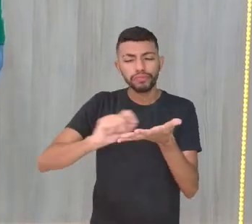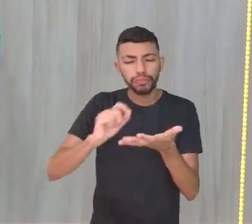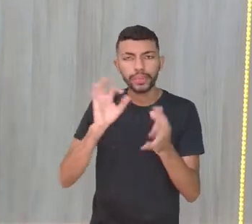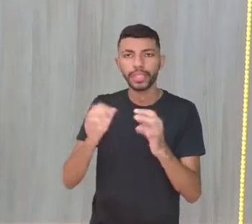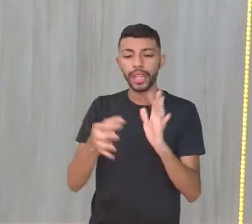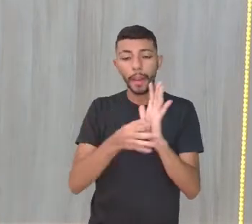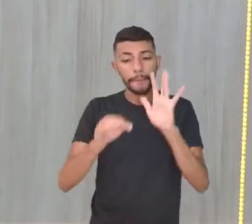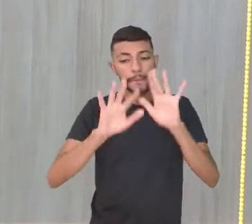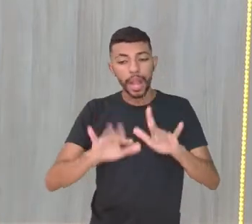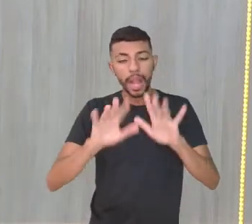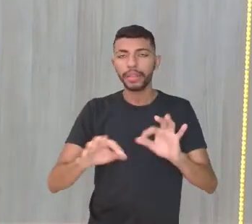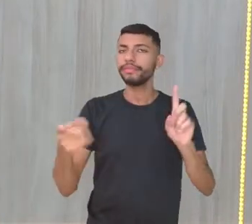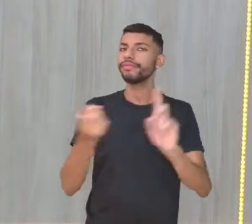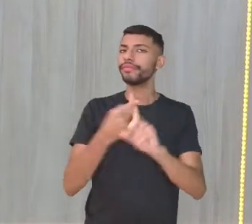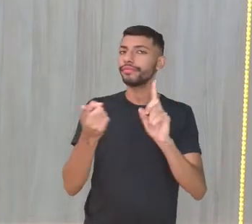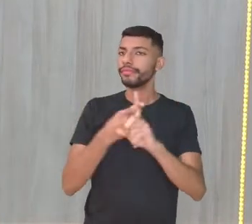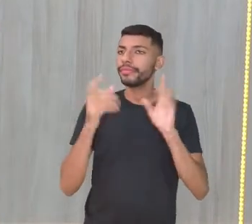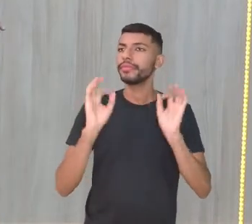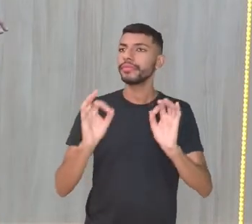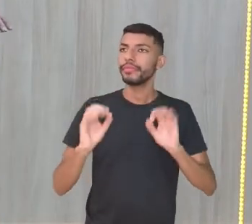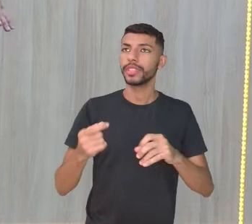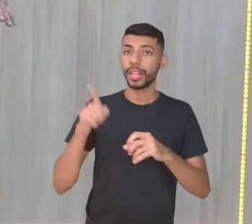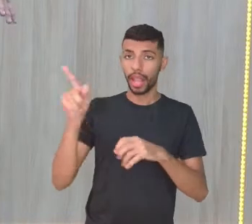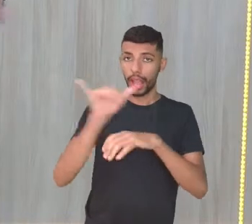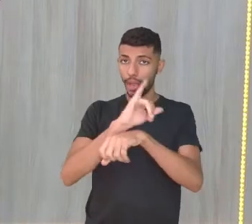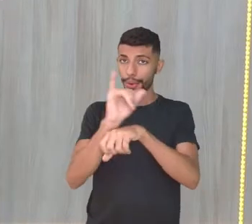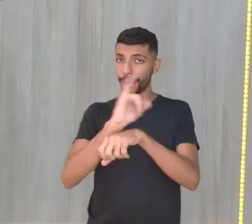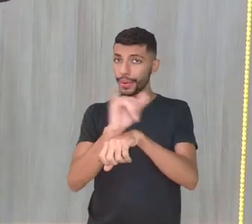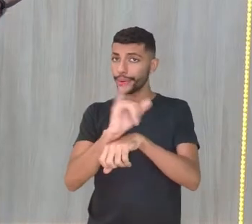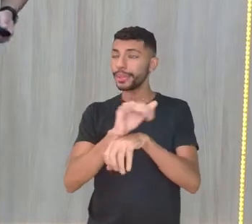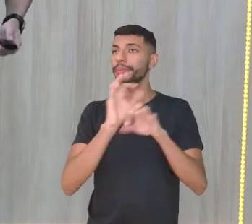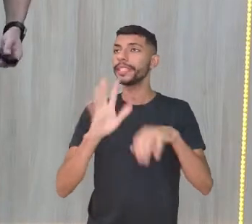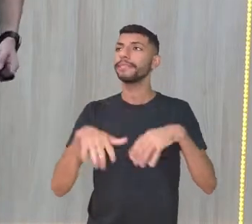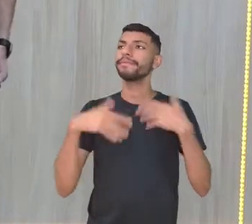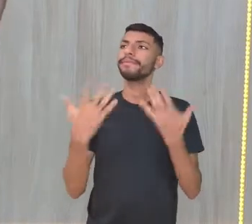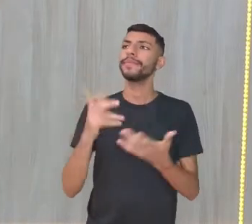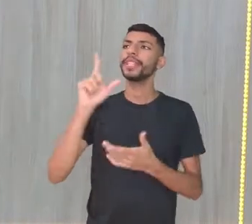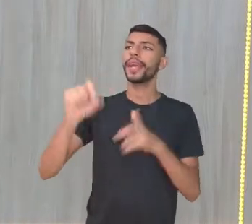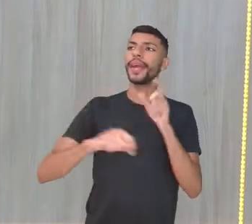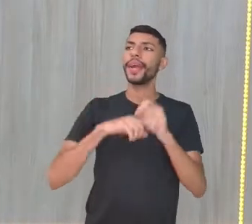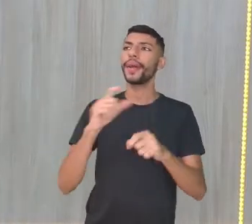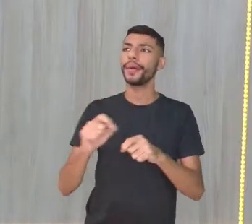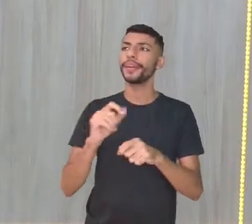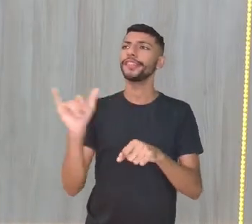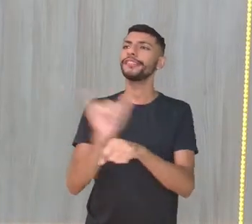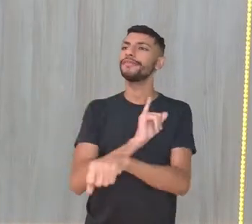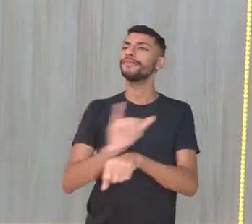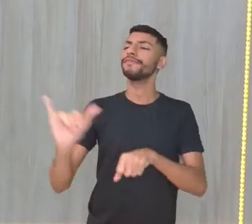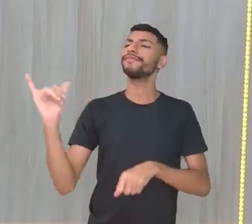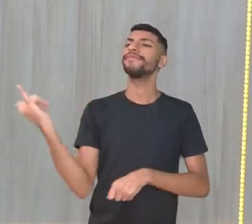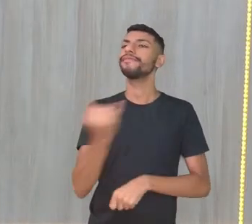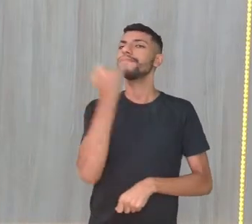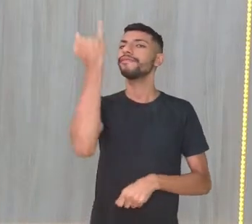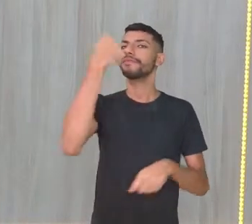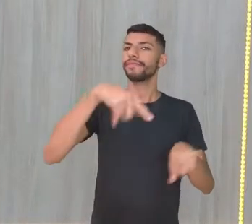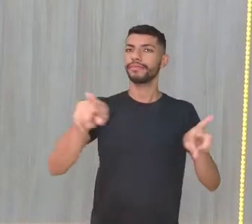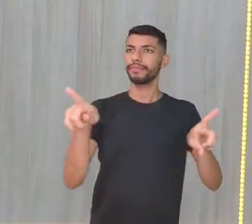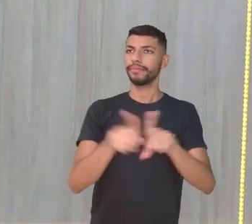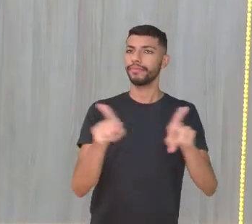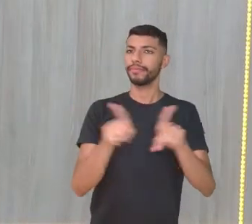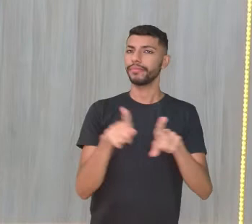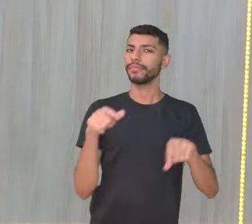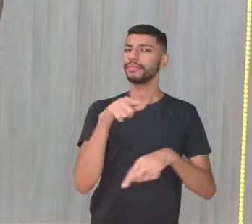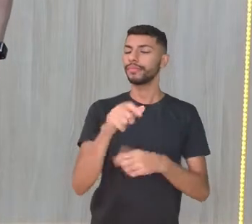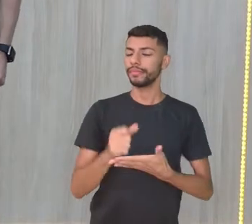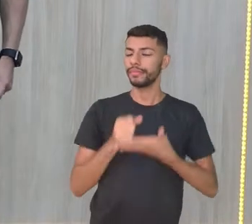manda teu comentário também lá no vídeo do YouTube, certo? Então, é uma ferramenta bastante importante que vai te